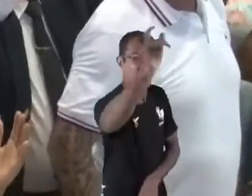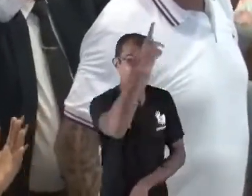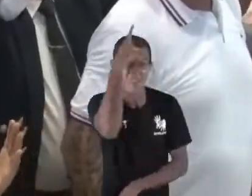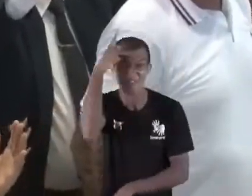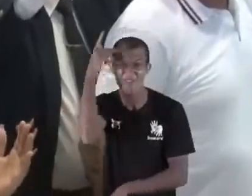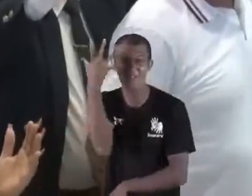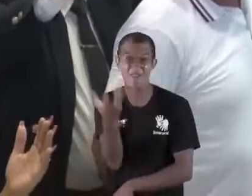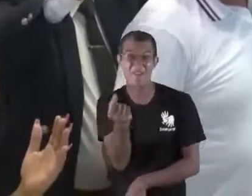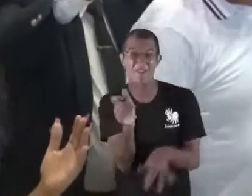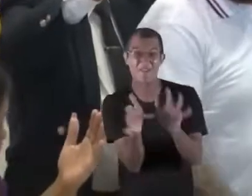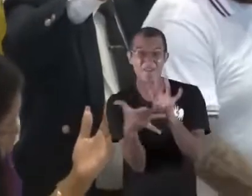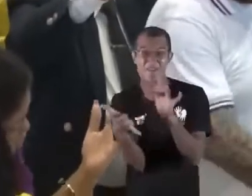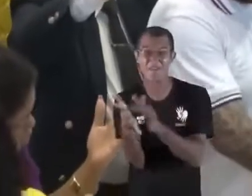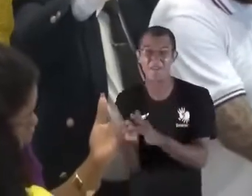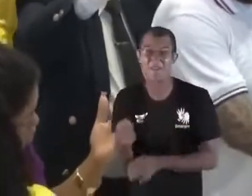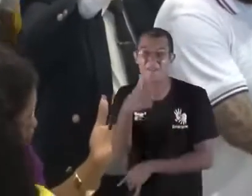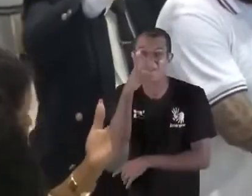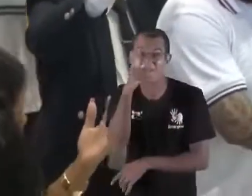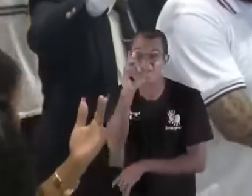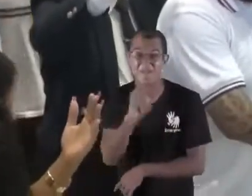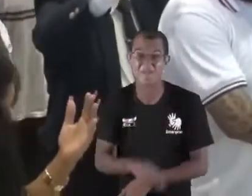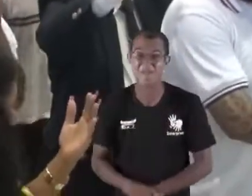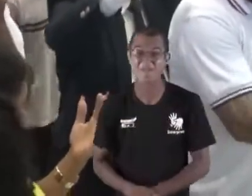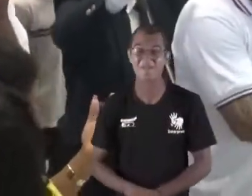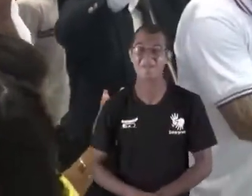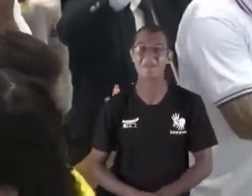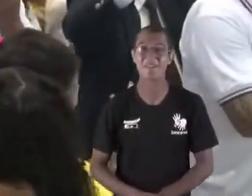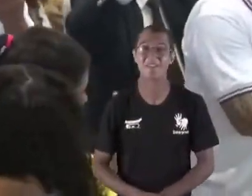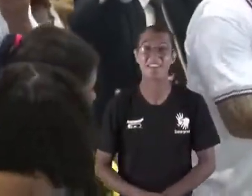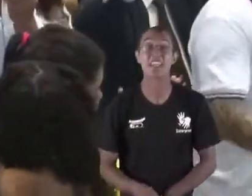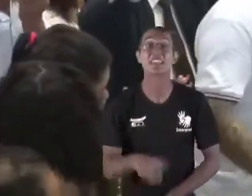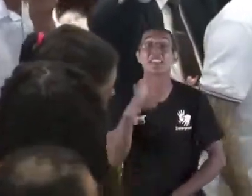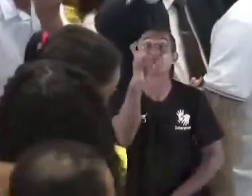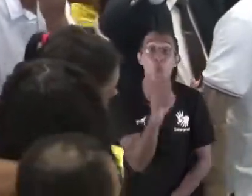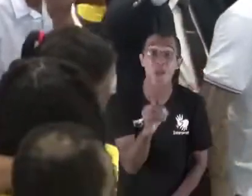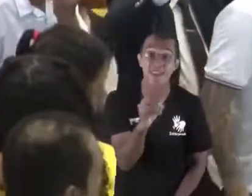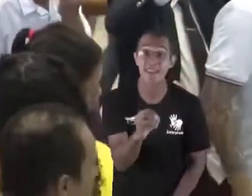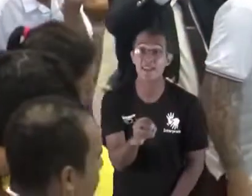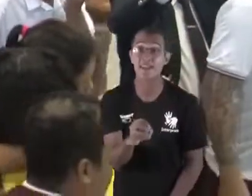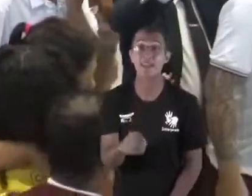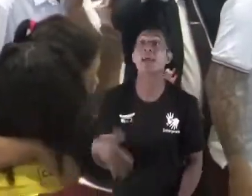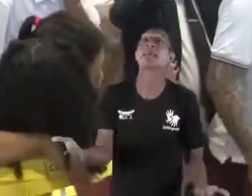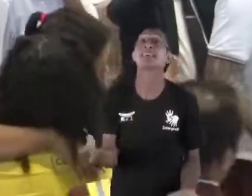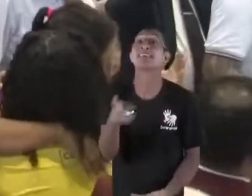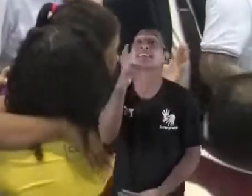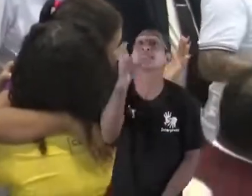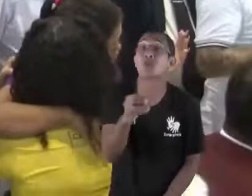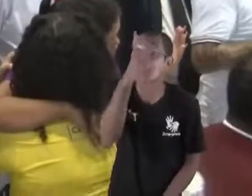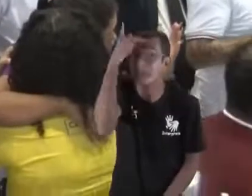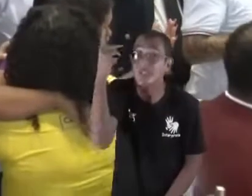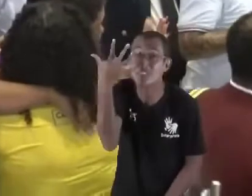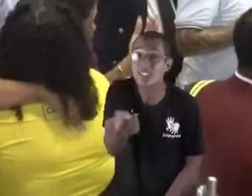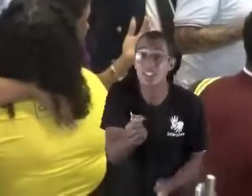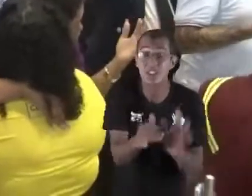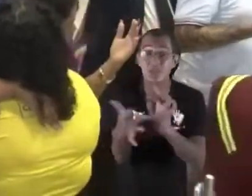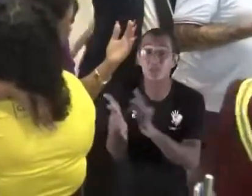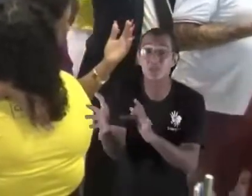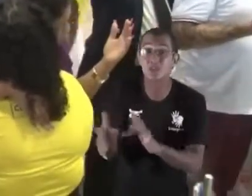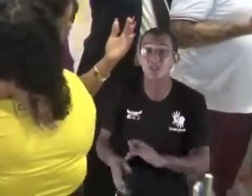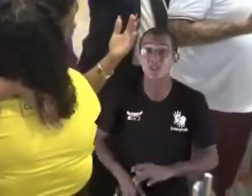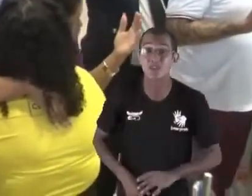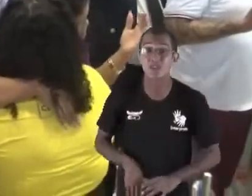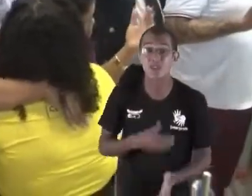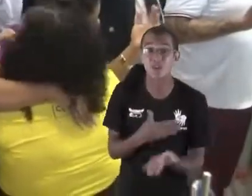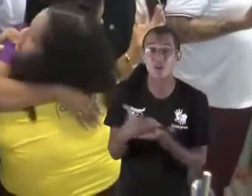Está vindo ali a 49ª. Cadê a 50? Cadê a 50? Cadê